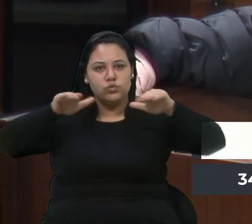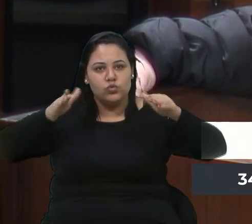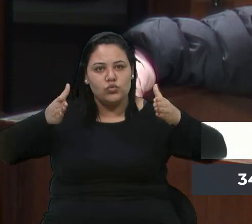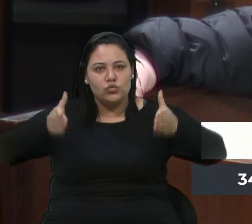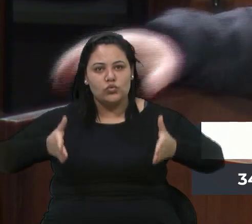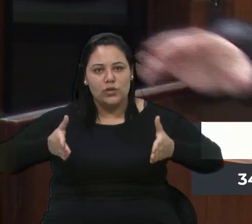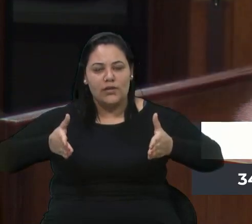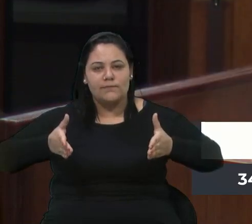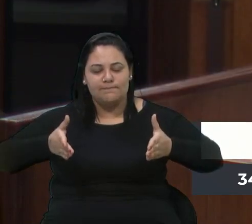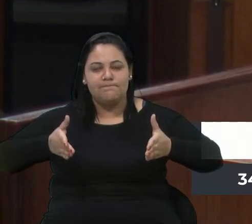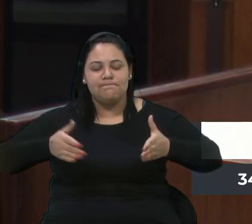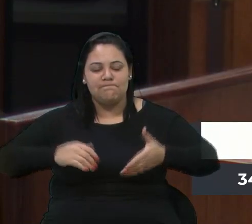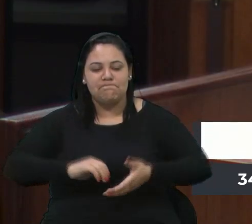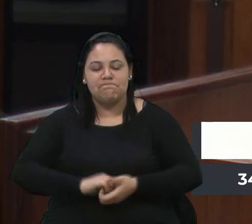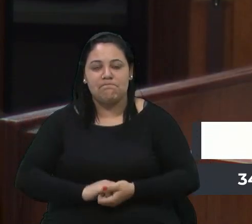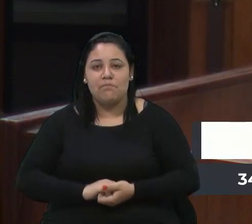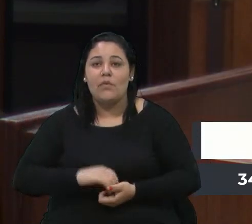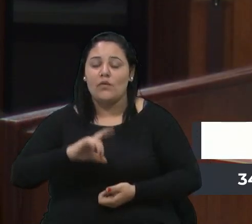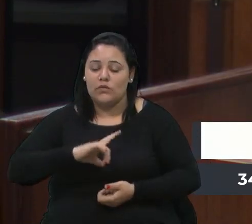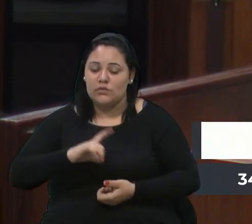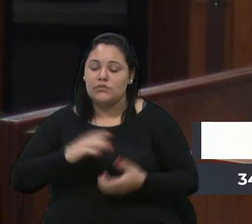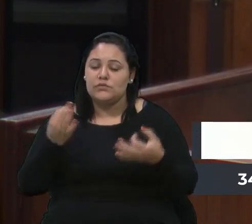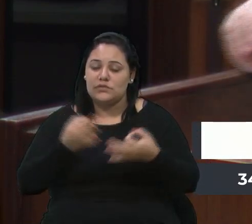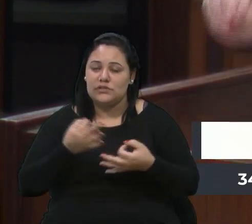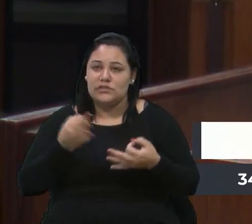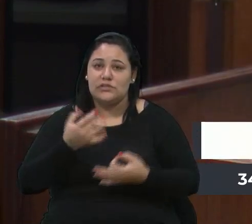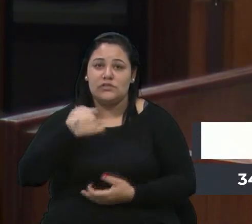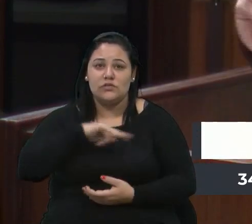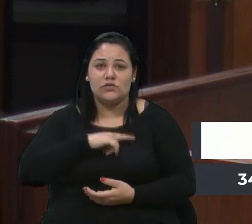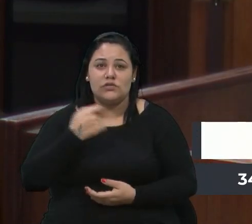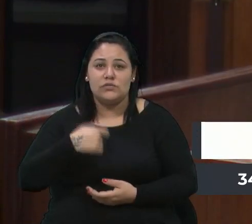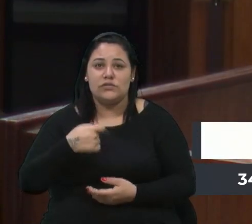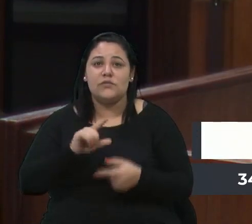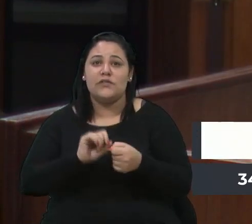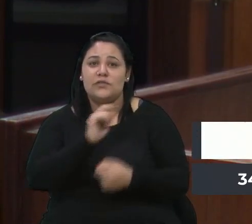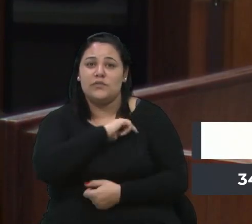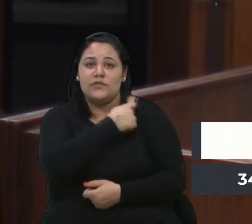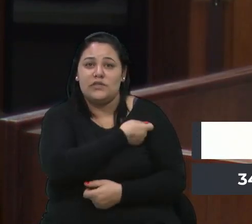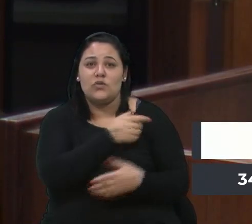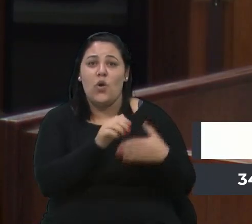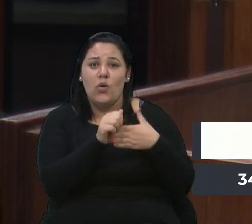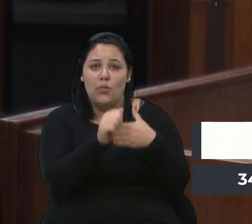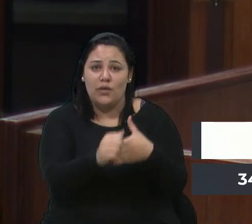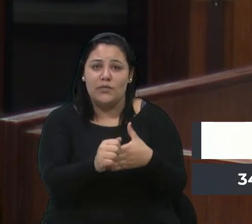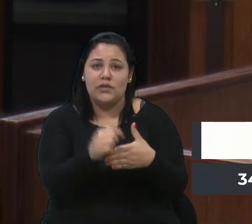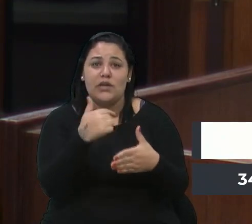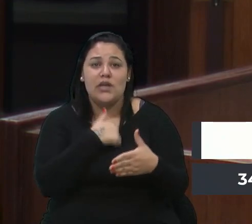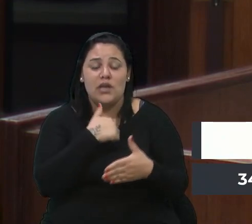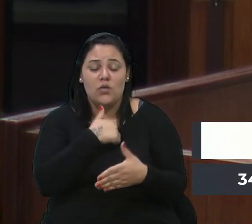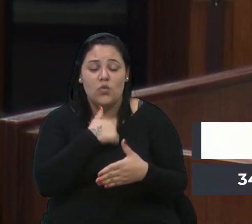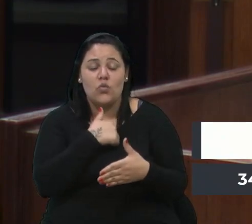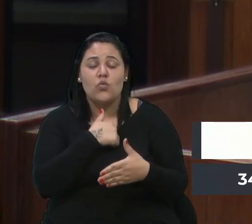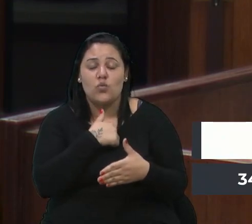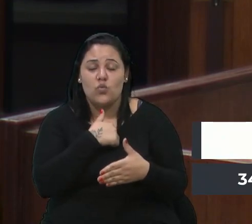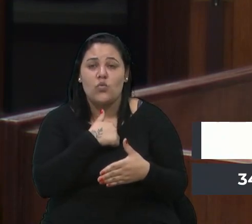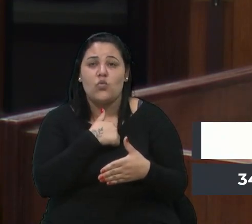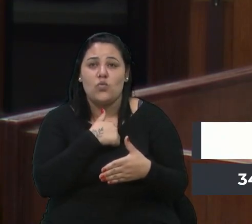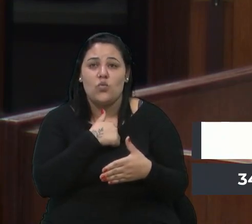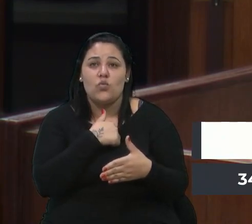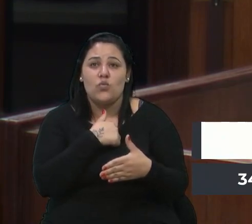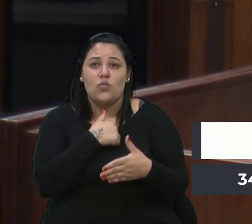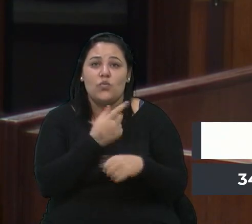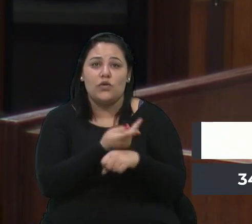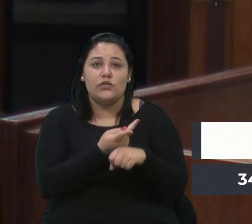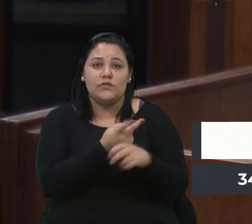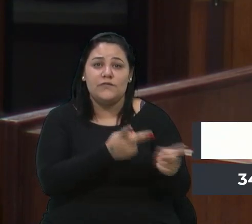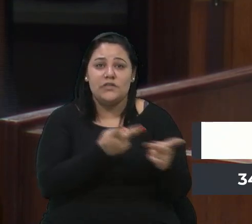convencional. Então, temos certeza absoluta que nós temos que fazer uma fiscalização, aonde eu estou indo praticamente em